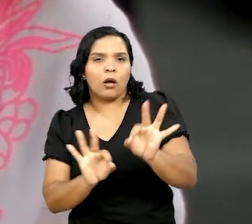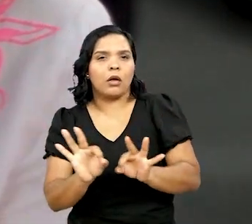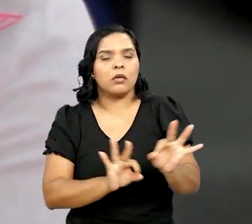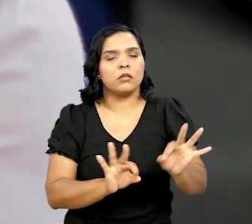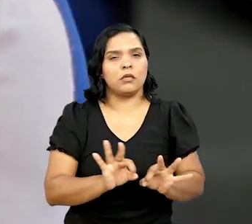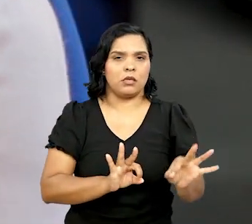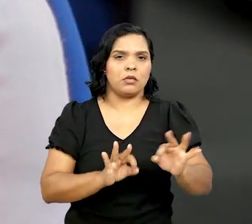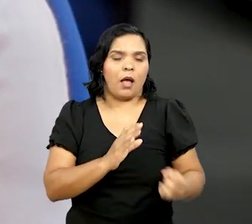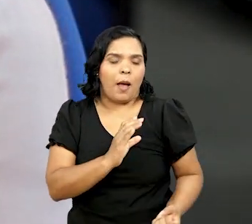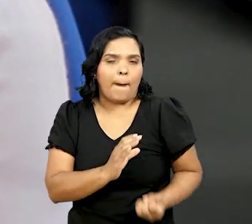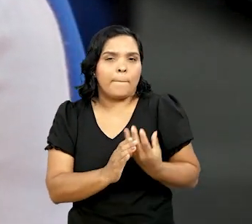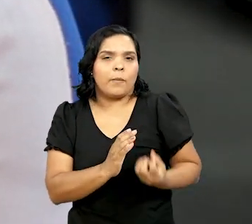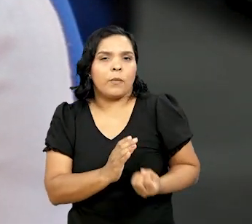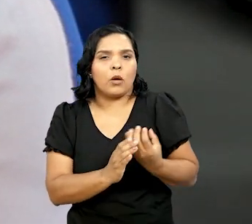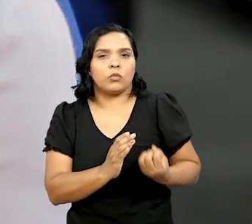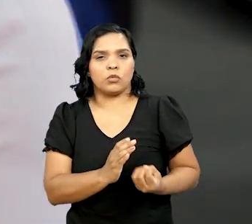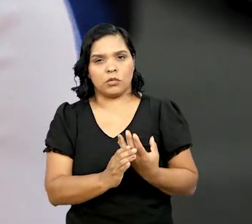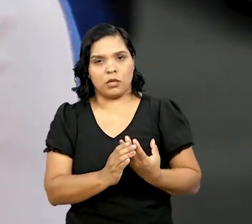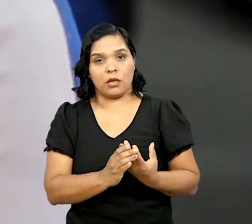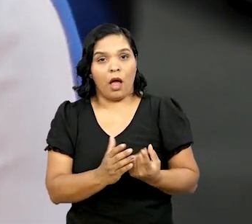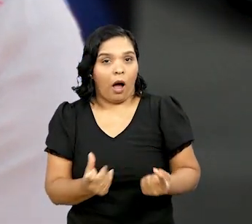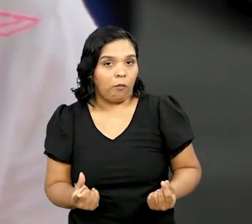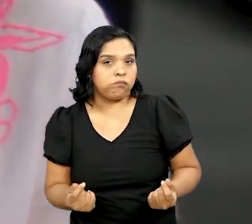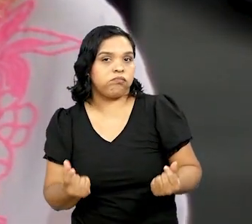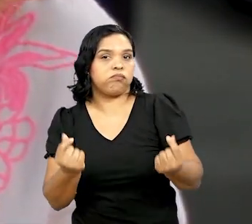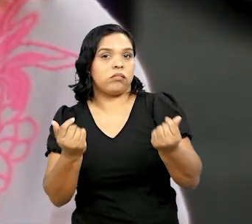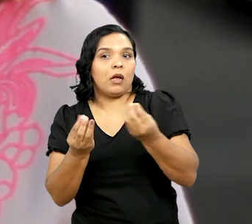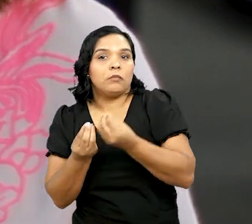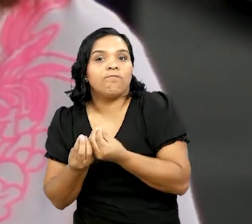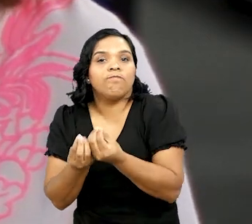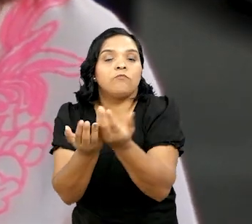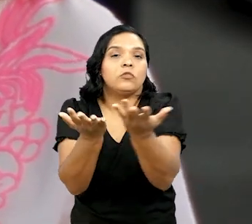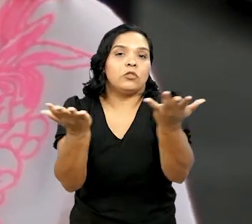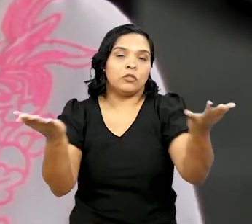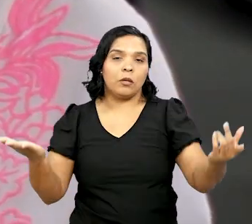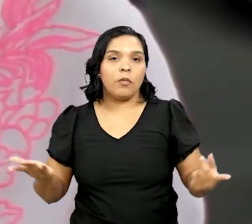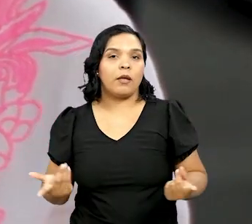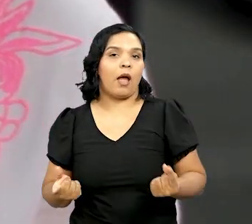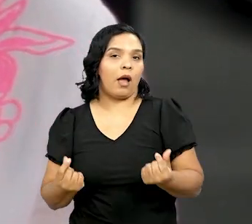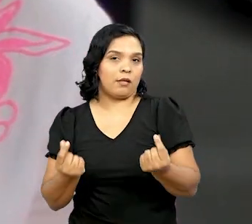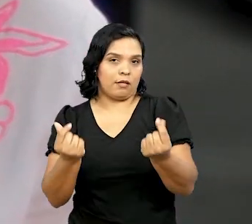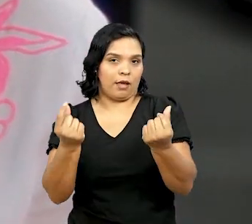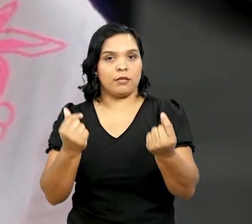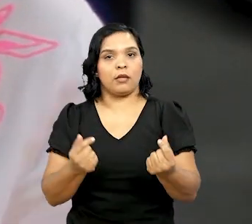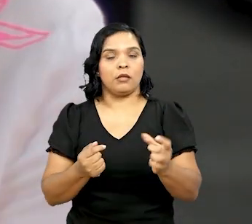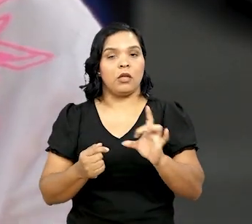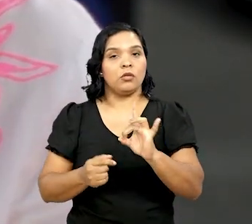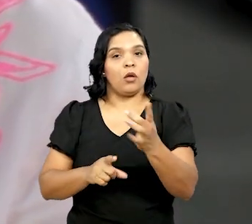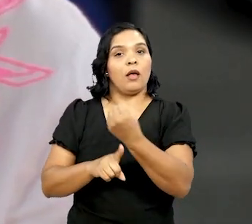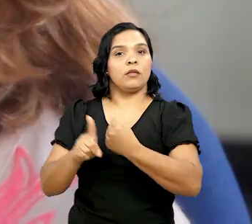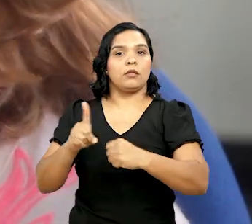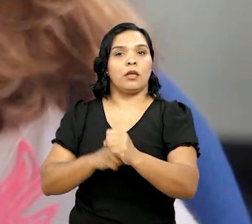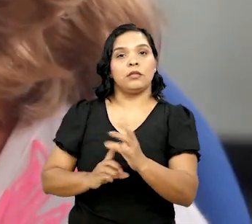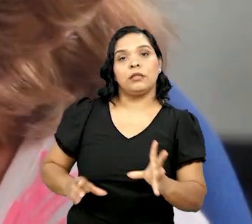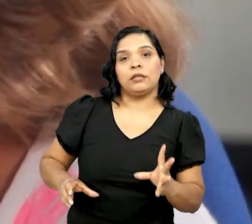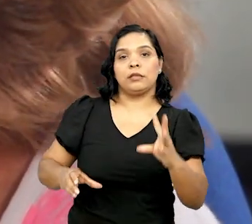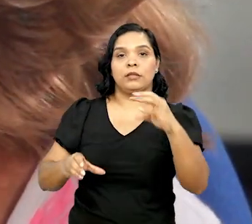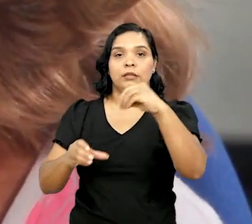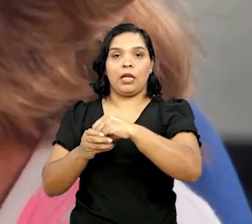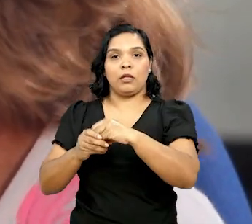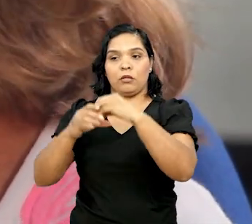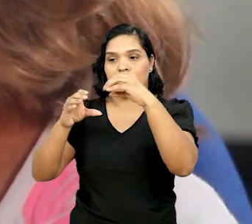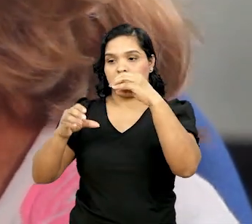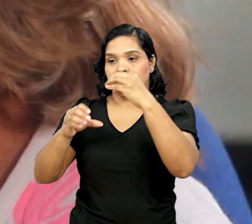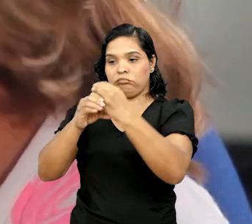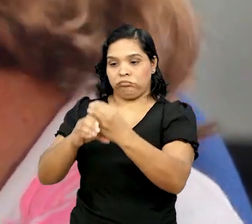organiza para produzir riqueza e distribuir essa riqueza. A gente não pode botar a sociedade dentro de um tubo de